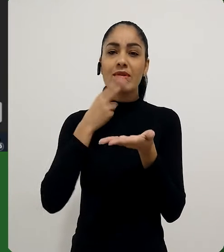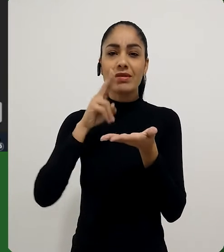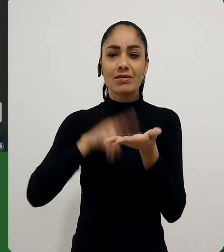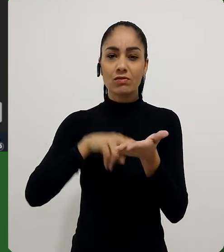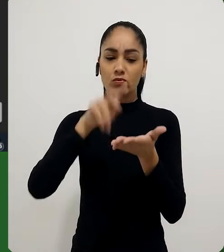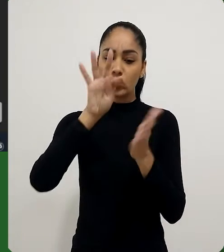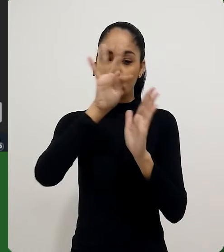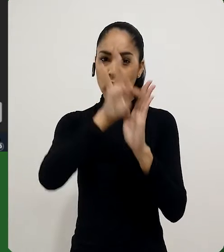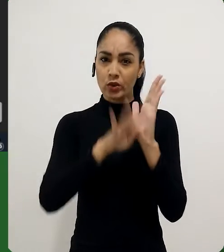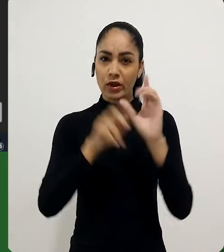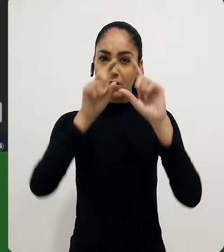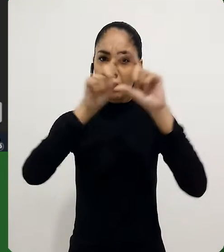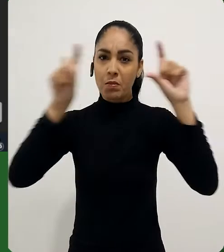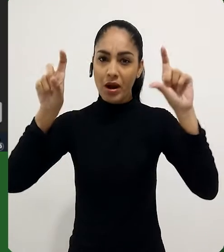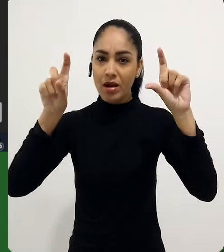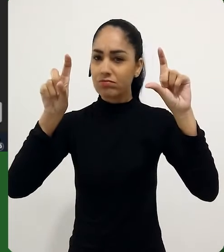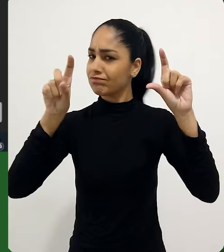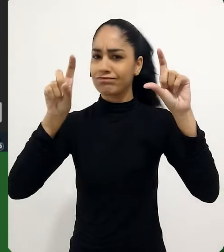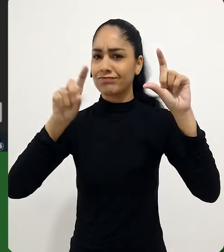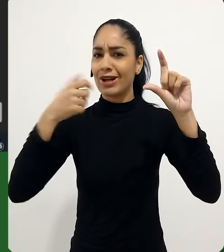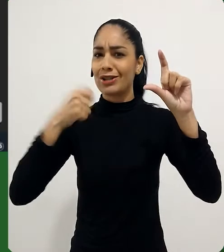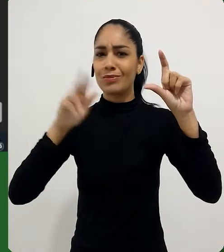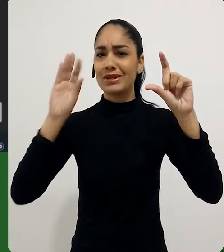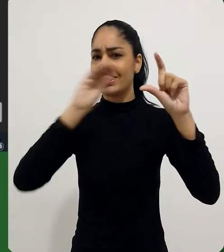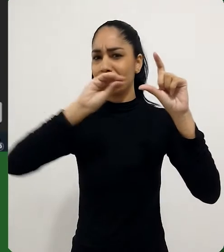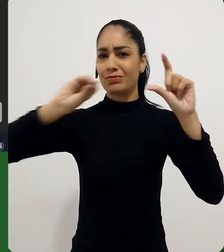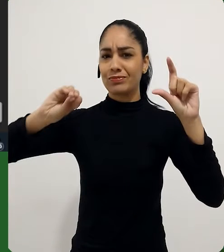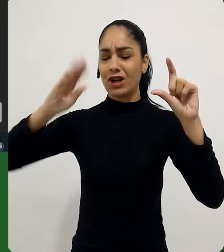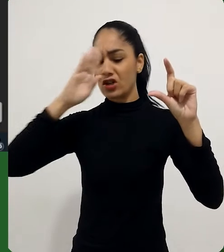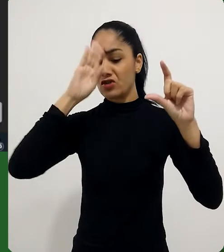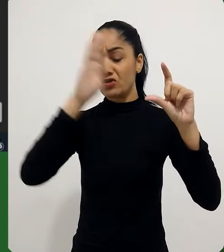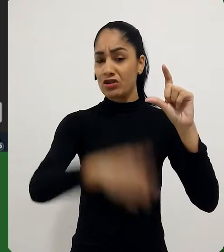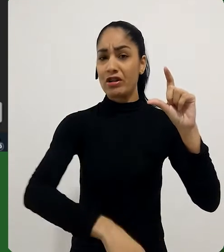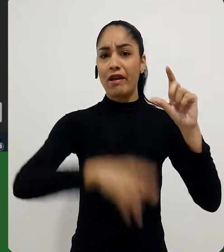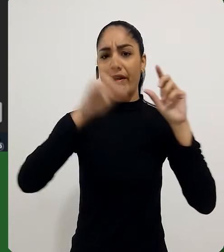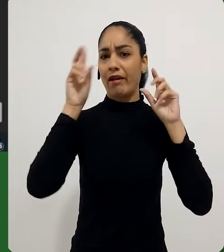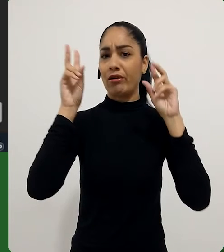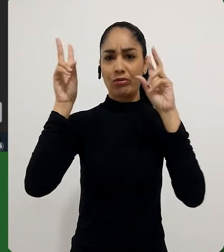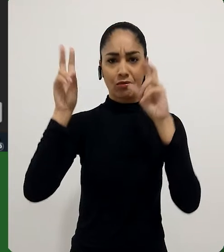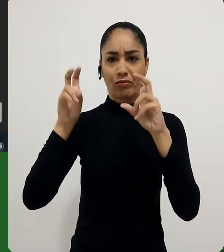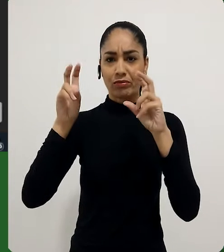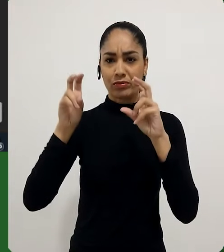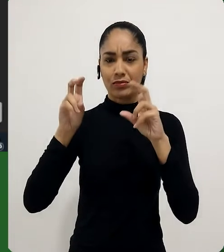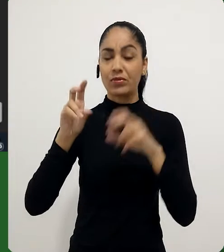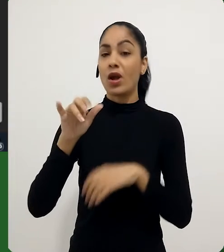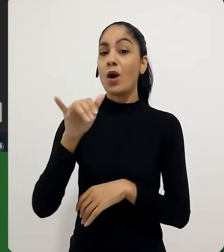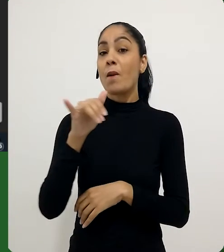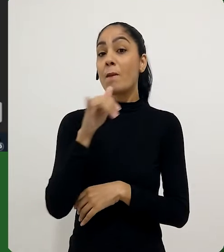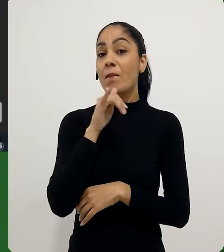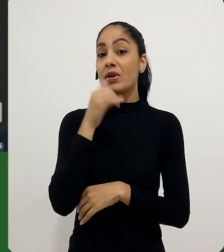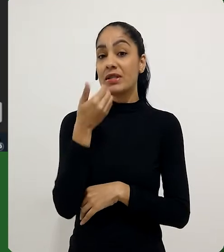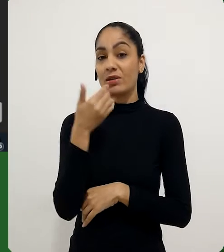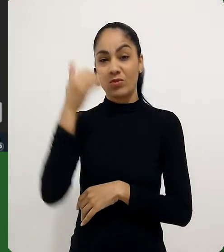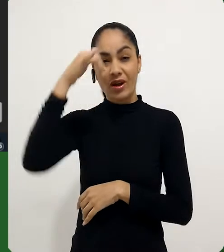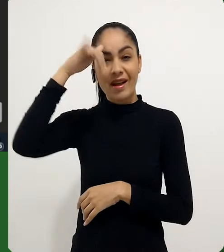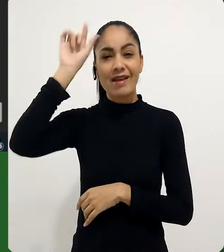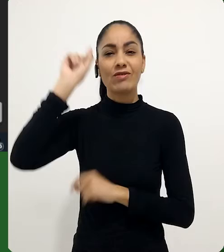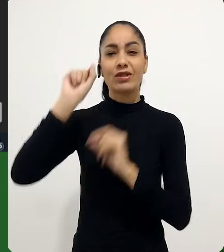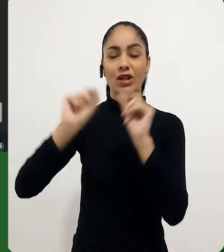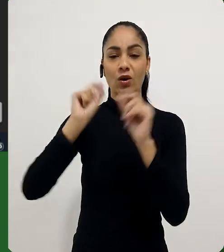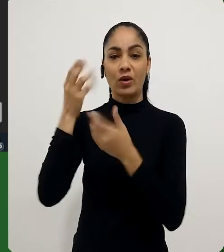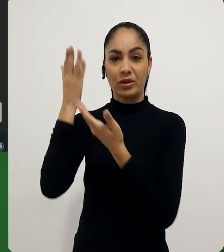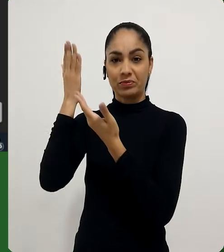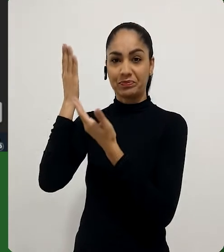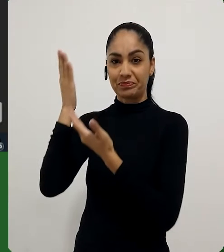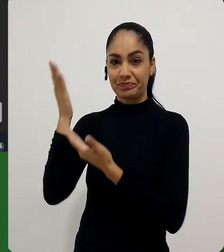da correspondência, né? Então, a dica é, vá direto ao assunto. Então, veja aqui alguns chavões que podem